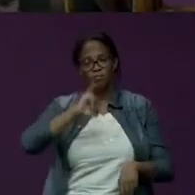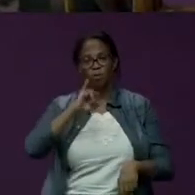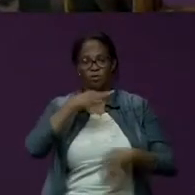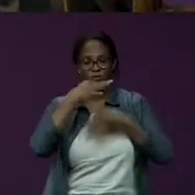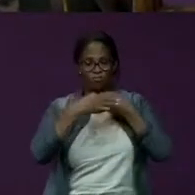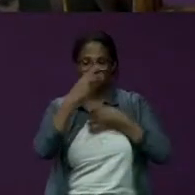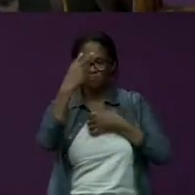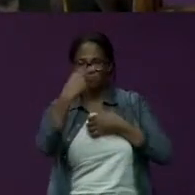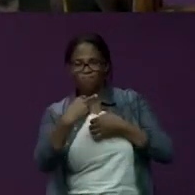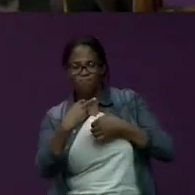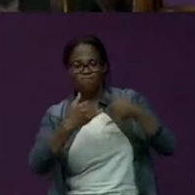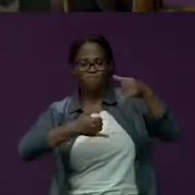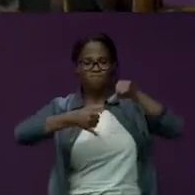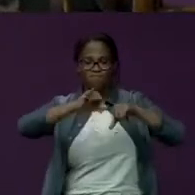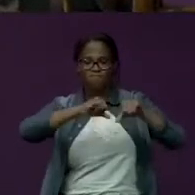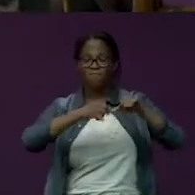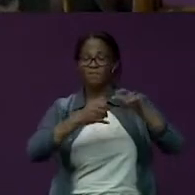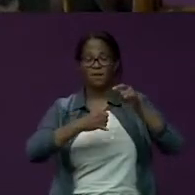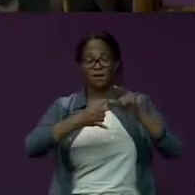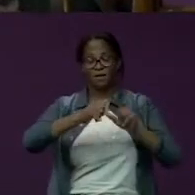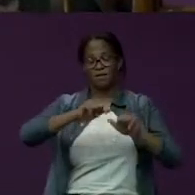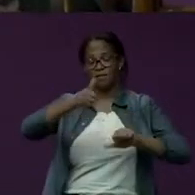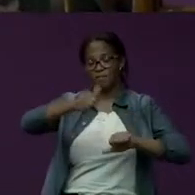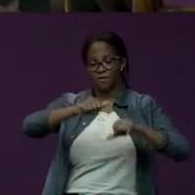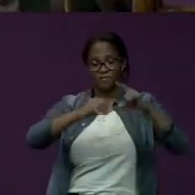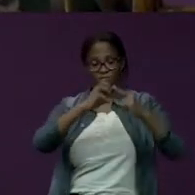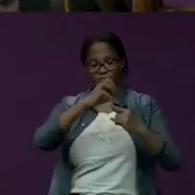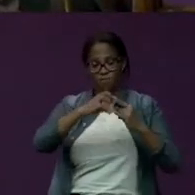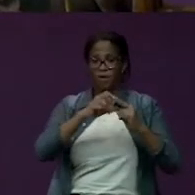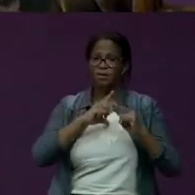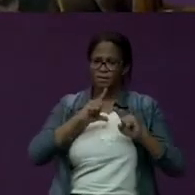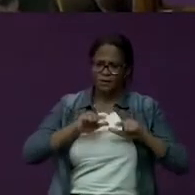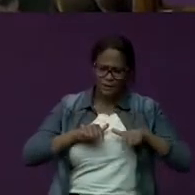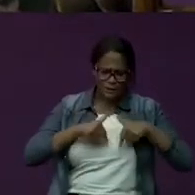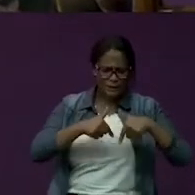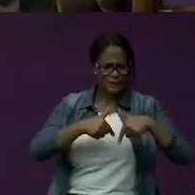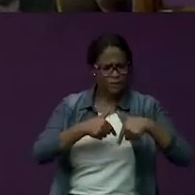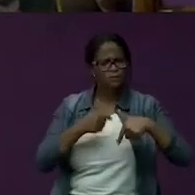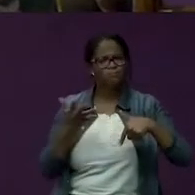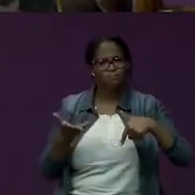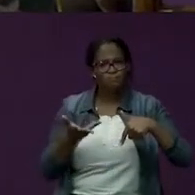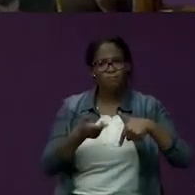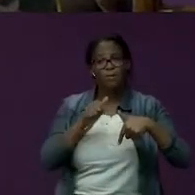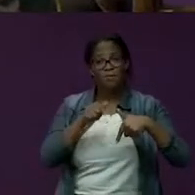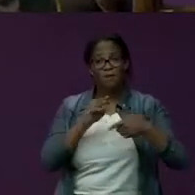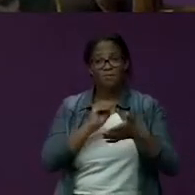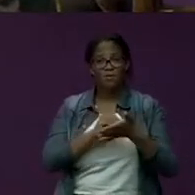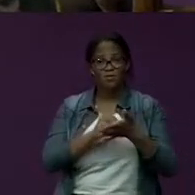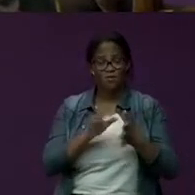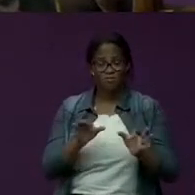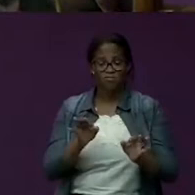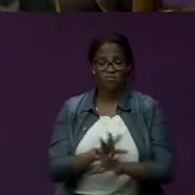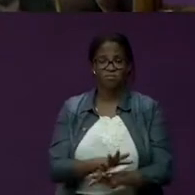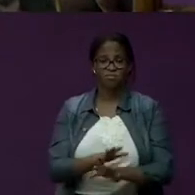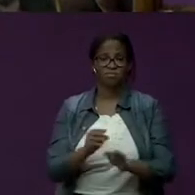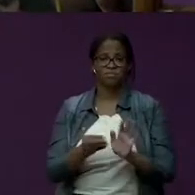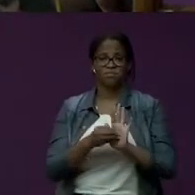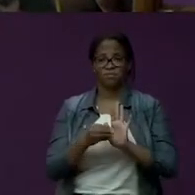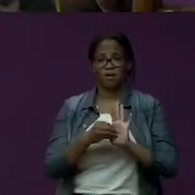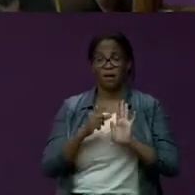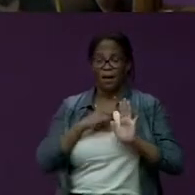momento. Só que nós temos assim, grandes iniciativas que precisam ser concretizadas. Por exemplo, vai ser